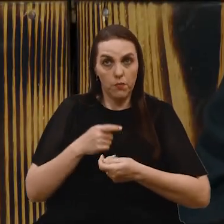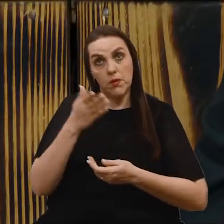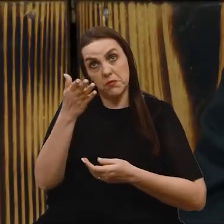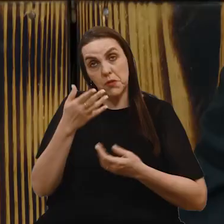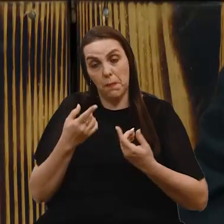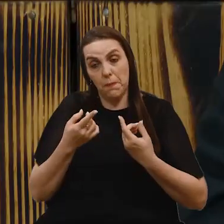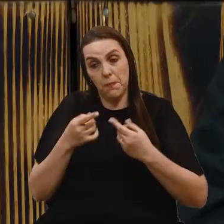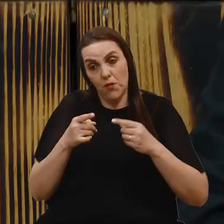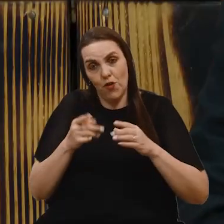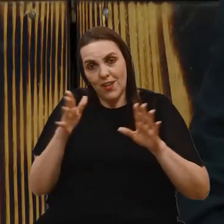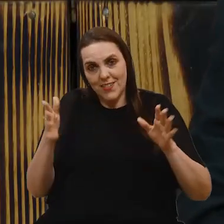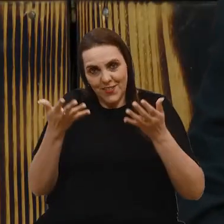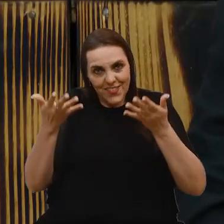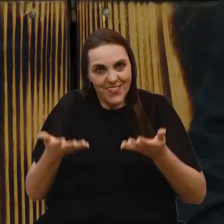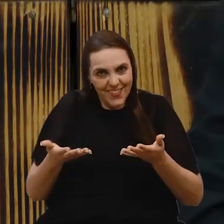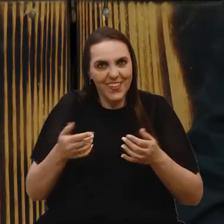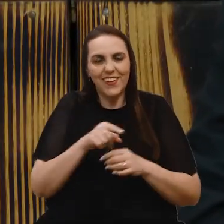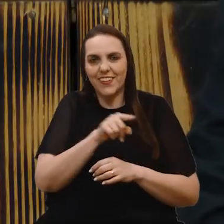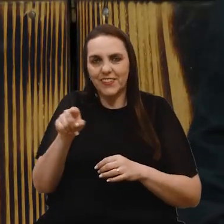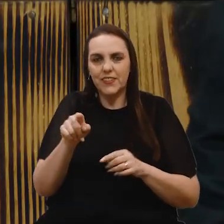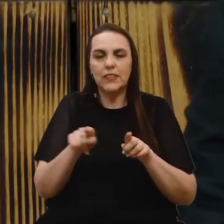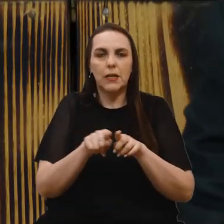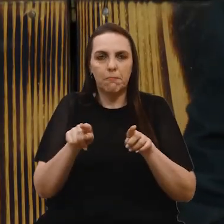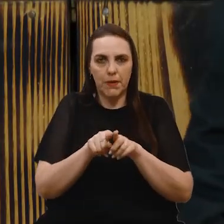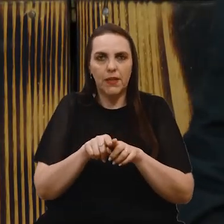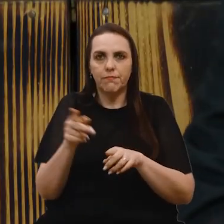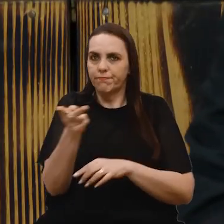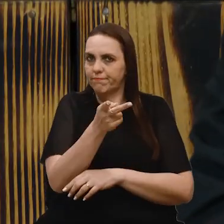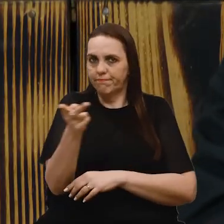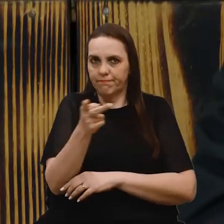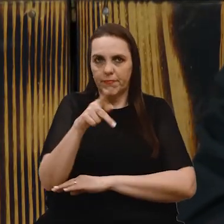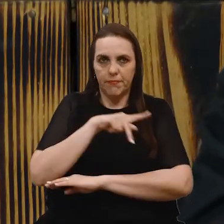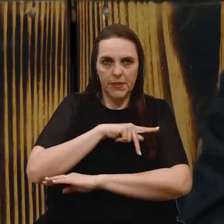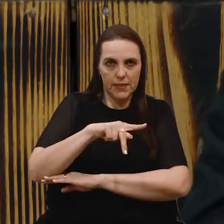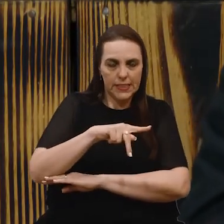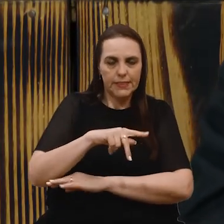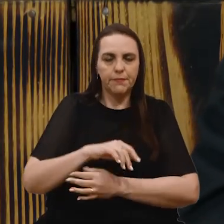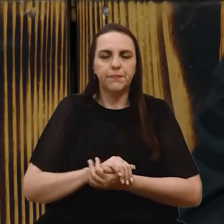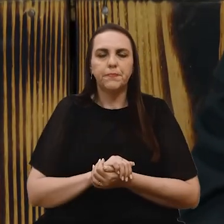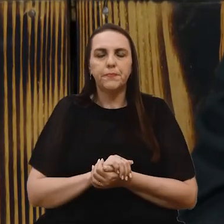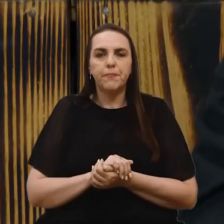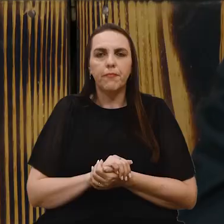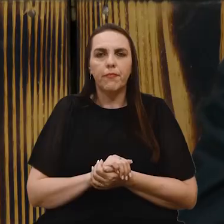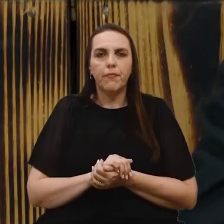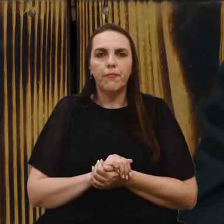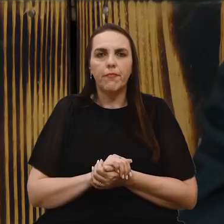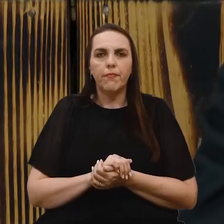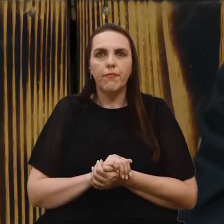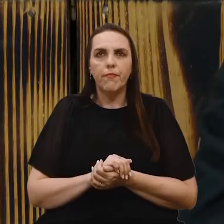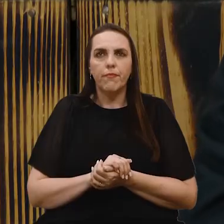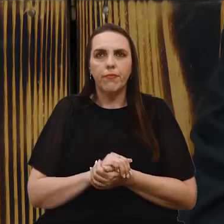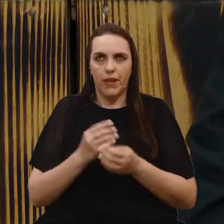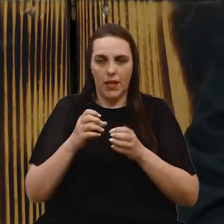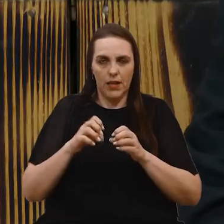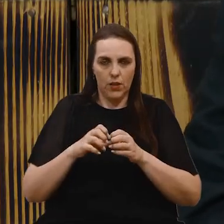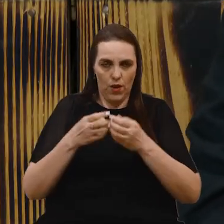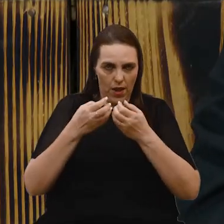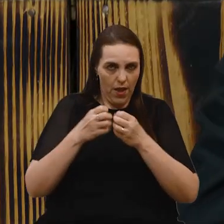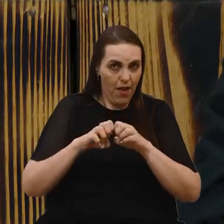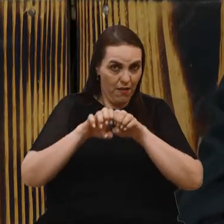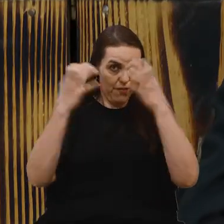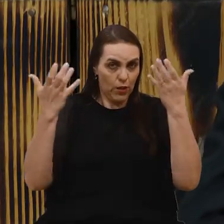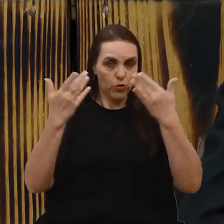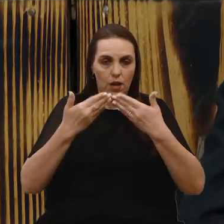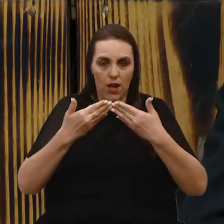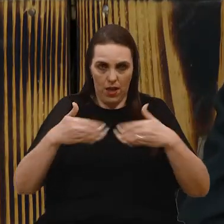que a senhora provoca, e aí depois eu gostaria de abrir também para os presidentes aqui, na cerimônia de abertura, como bem